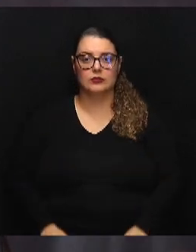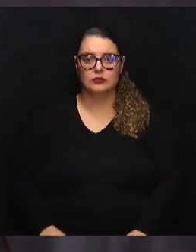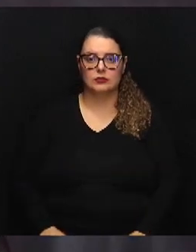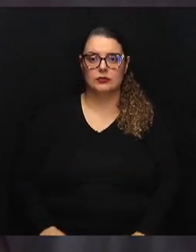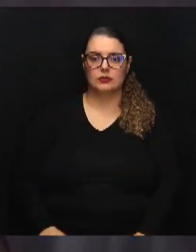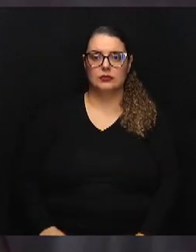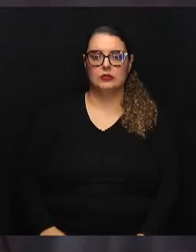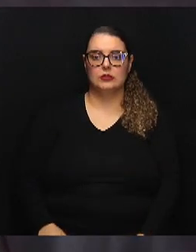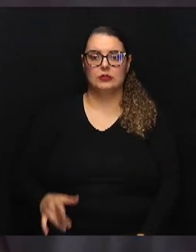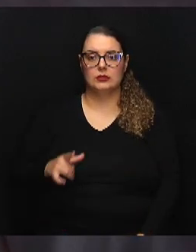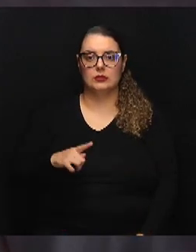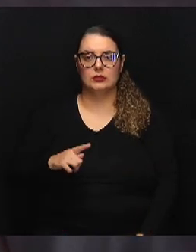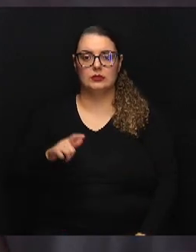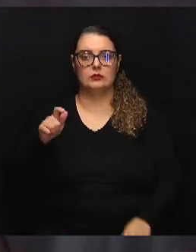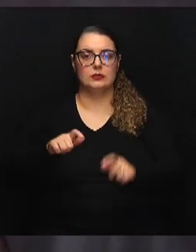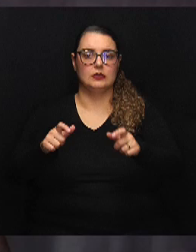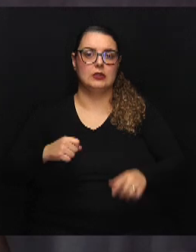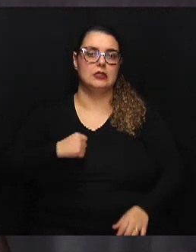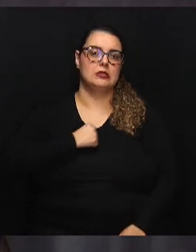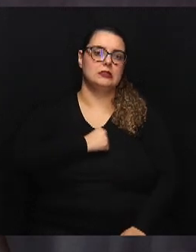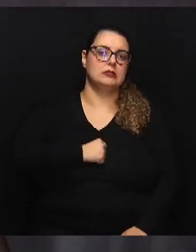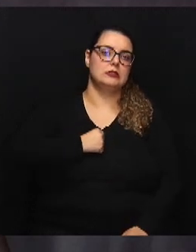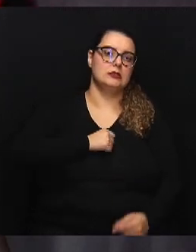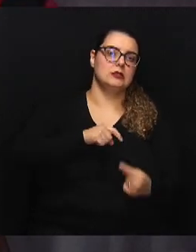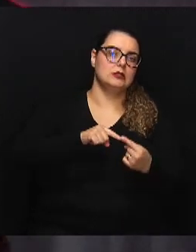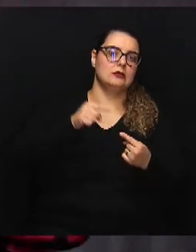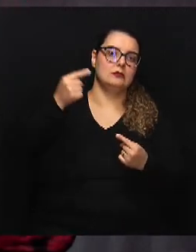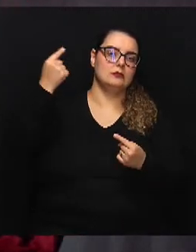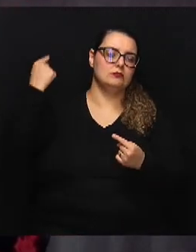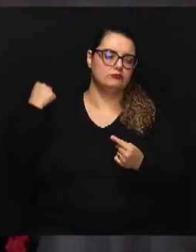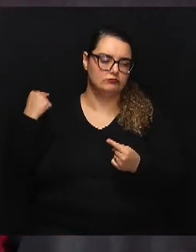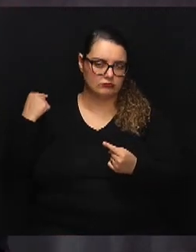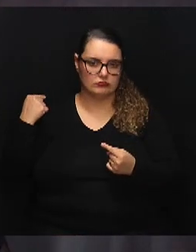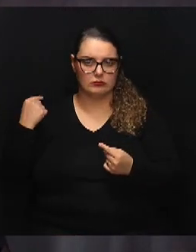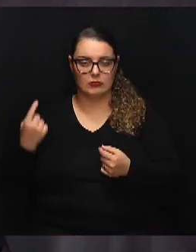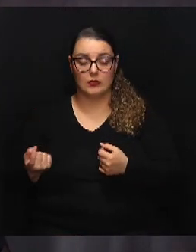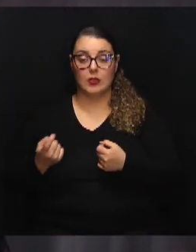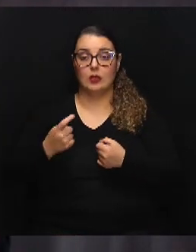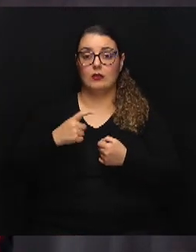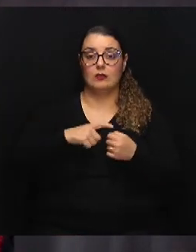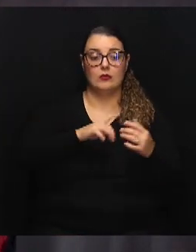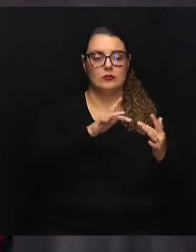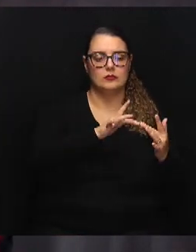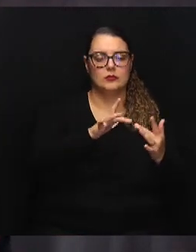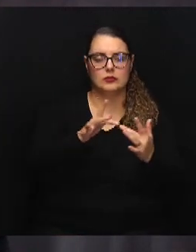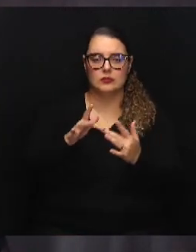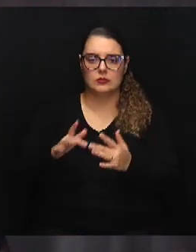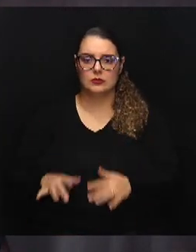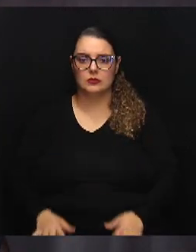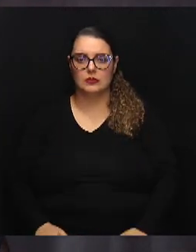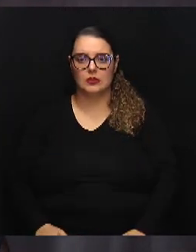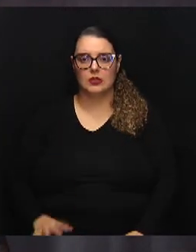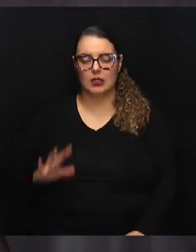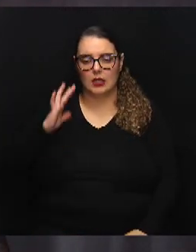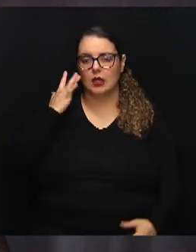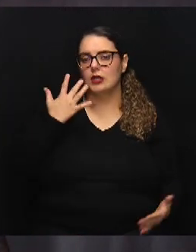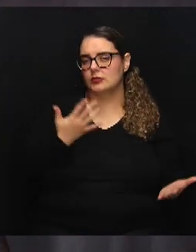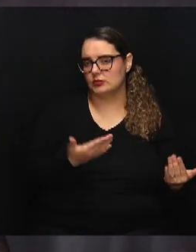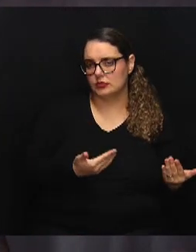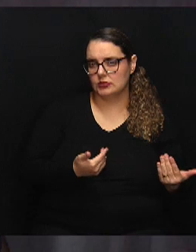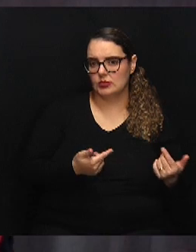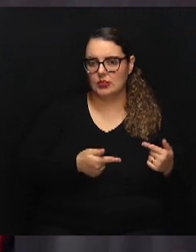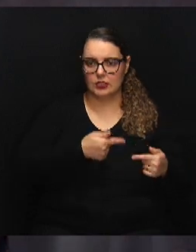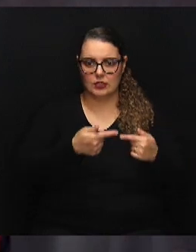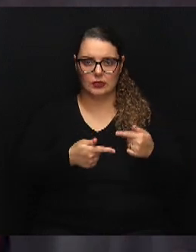muita gente com saudade desses tempos mais antigos, de retomar um pouco dessa coisa do contato. Eu acho que o jovem, né, a geração